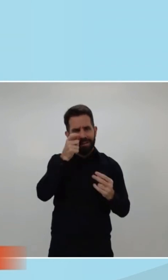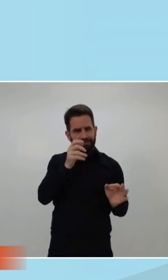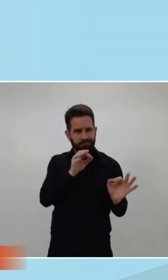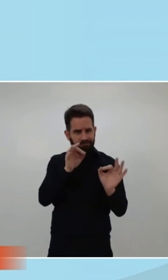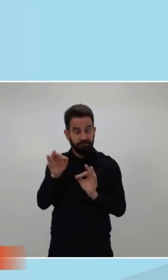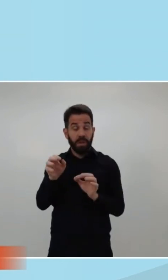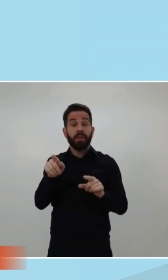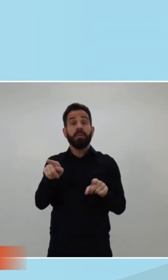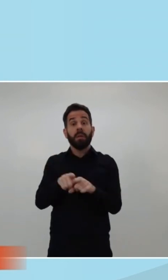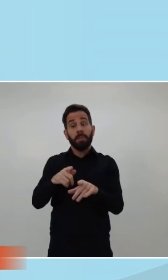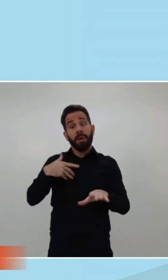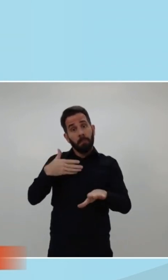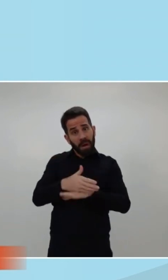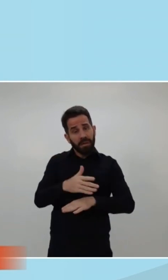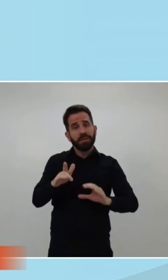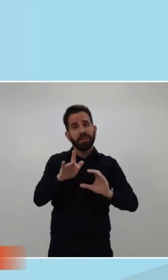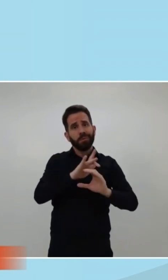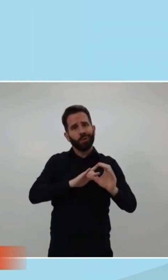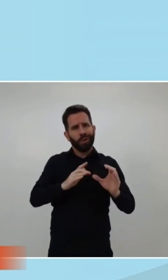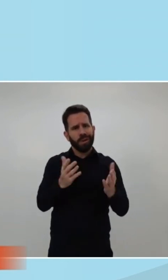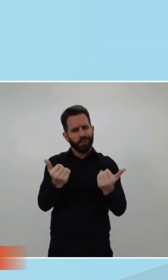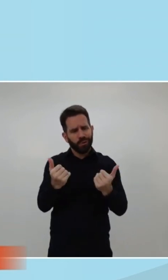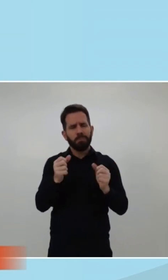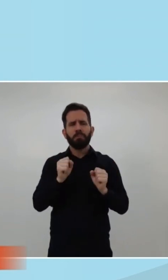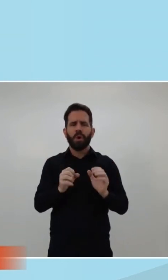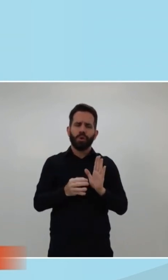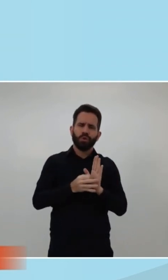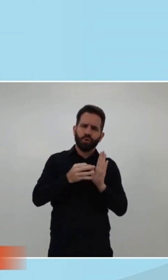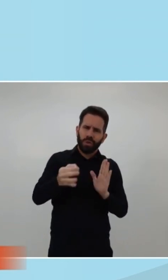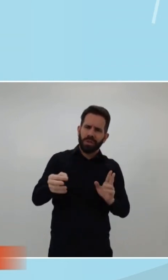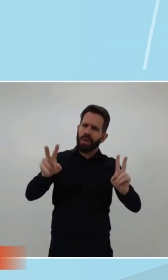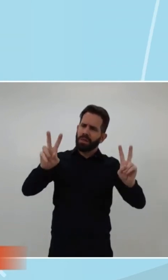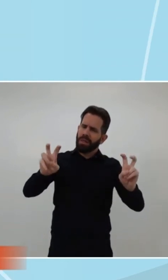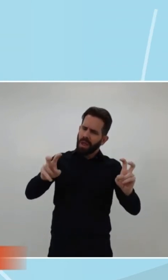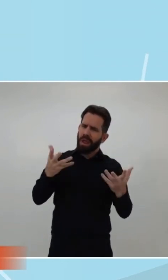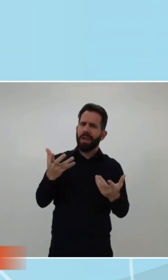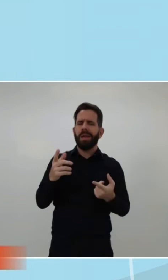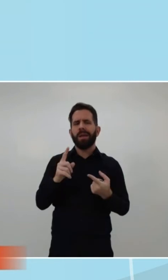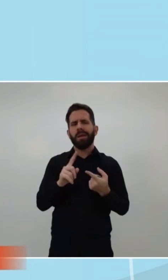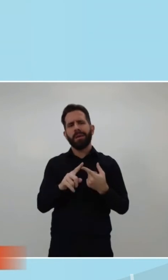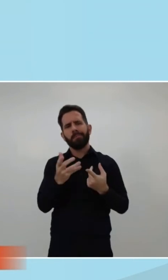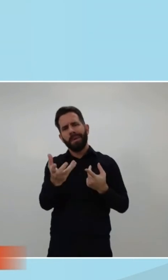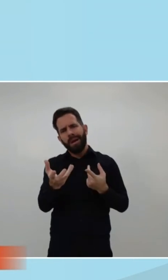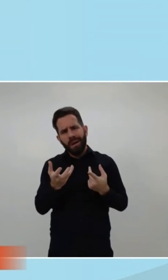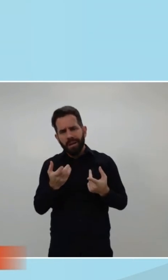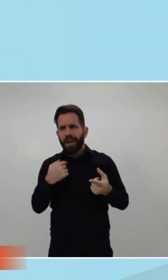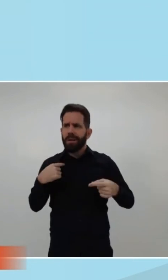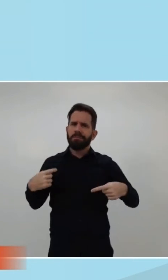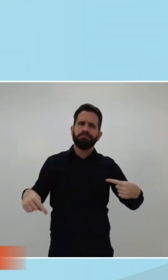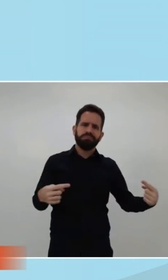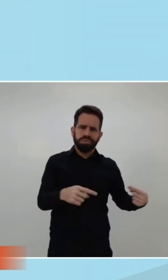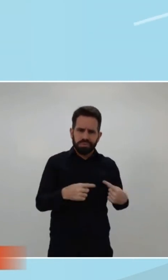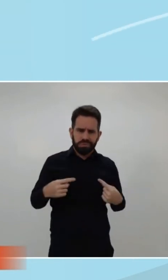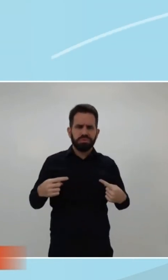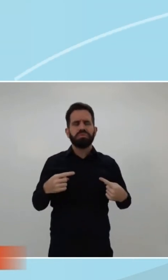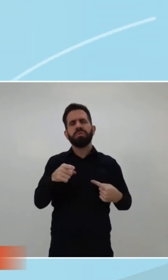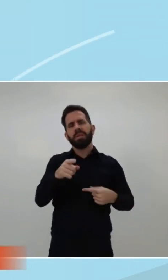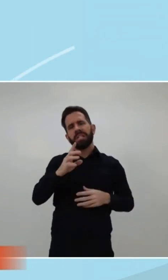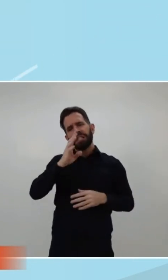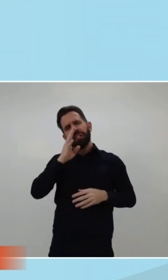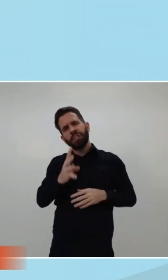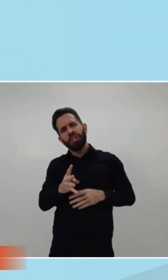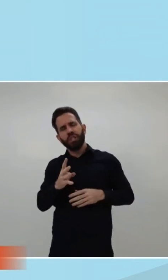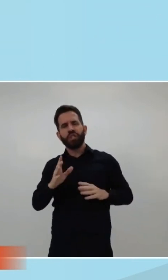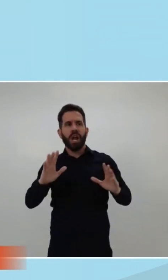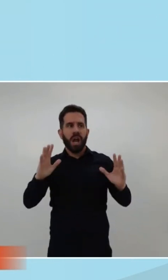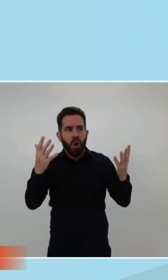do Conexões. Mande a sua sugestão de pauta, de tema a ser debatido, a sua crítica, o seu elogio, tudo que você